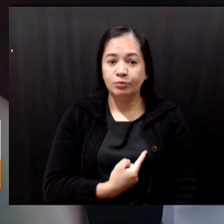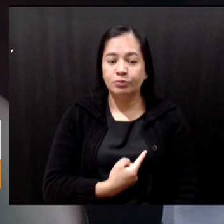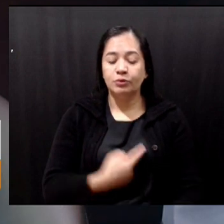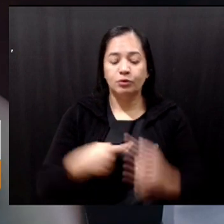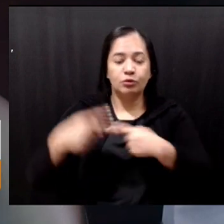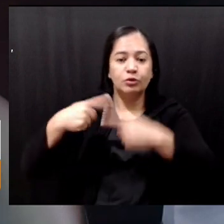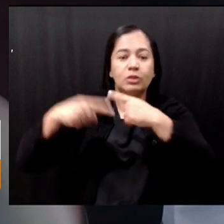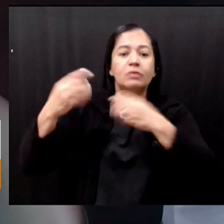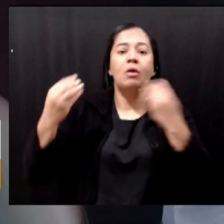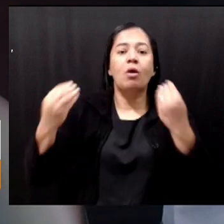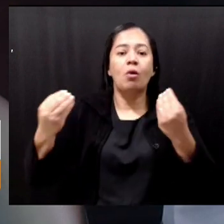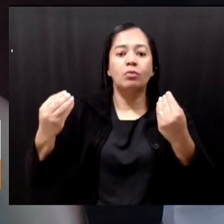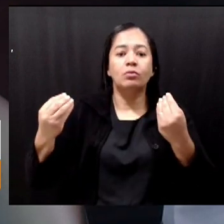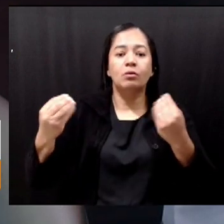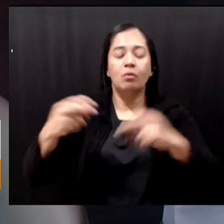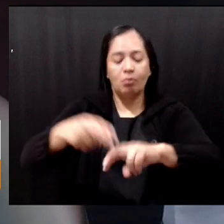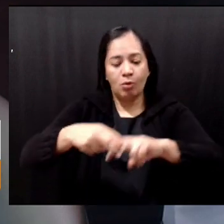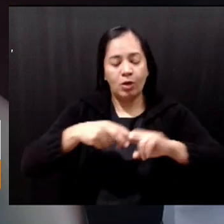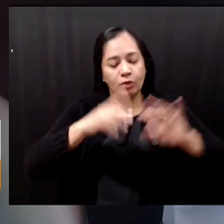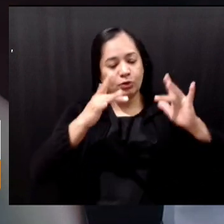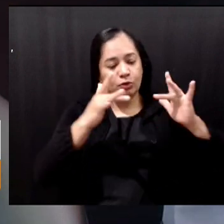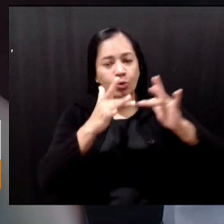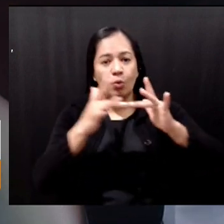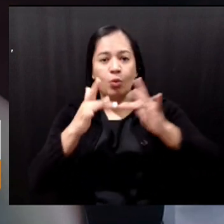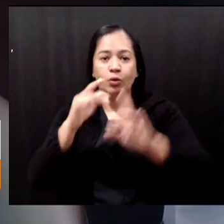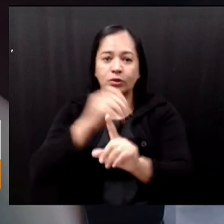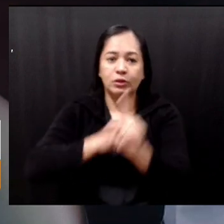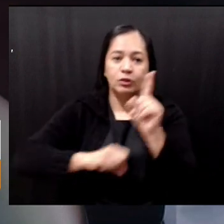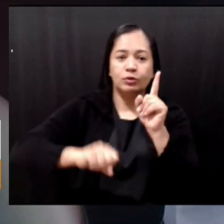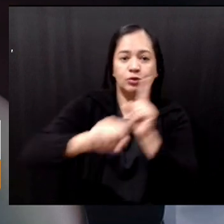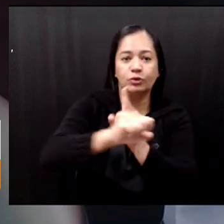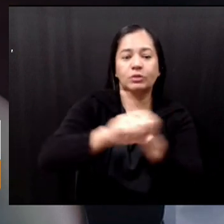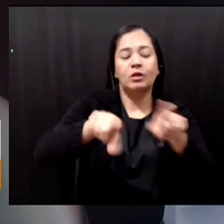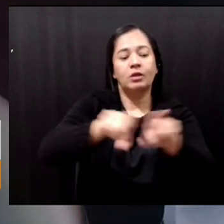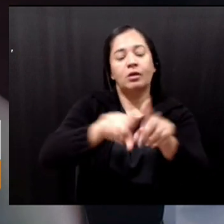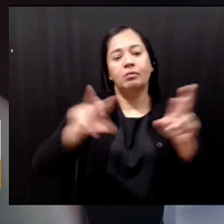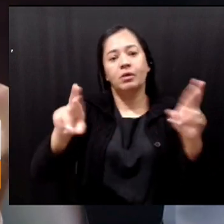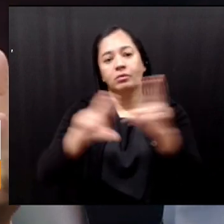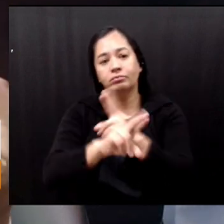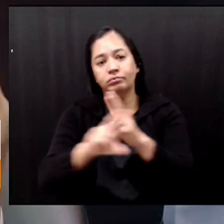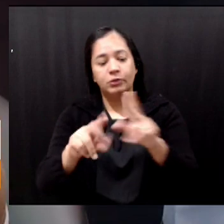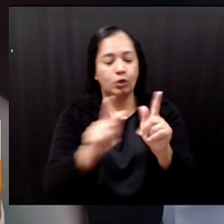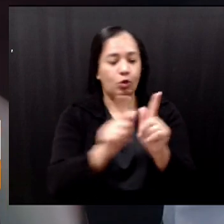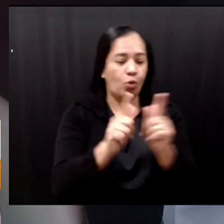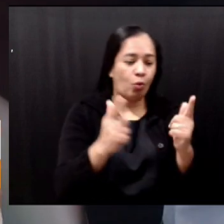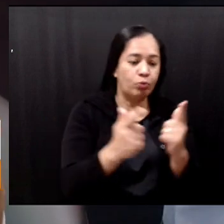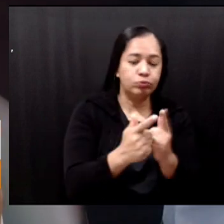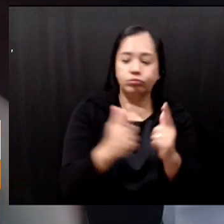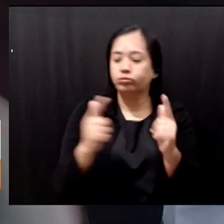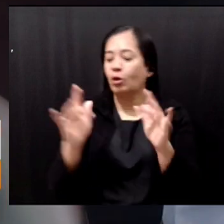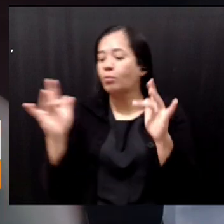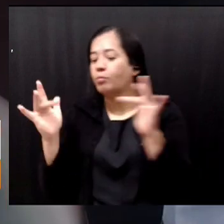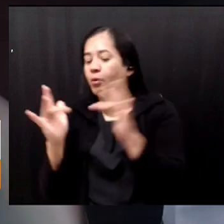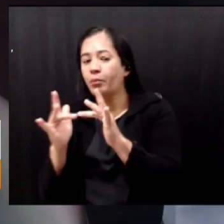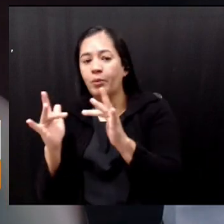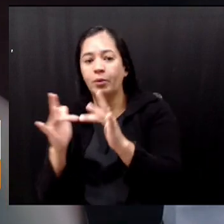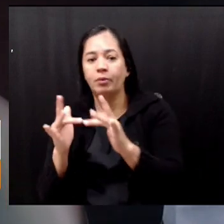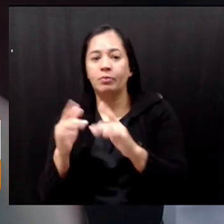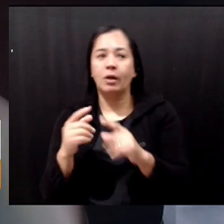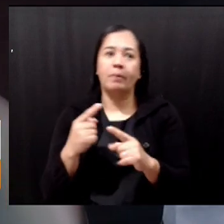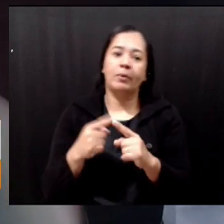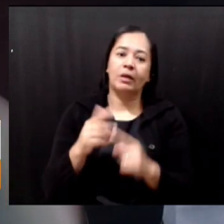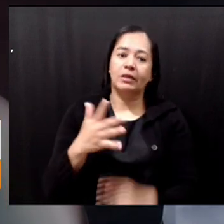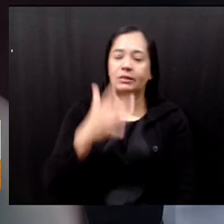estamos devido ao contato social e aos relacionamentos, contato Uhum. de grupo, né. Então veja, o sujeito pré-histórico, que de repente era